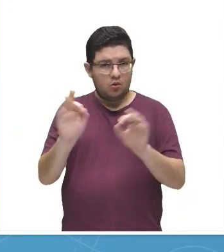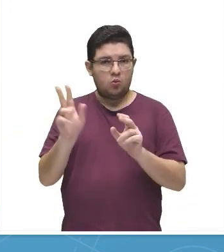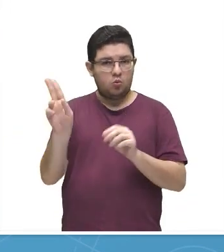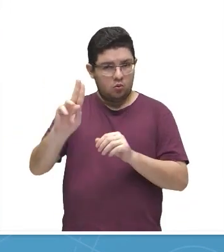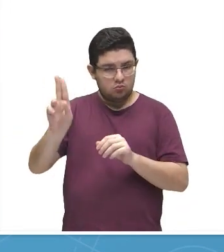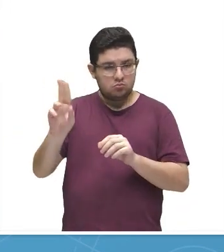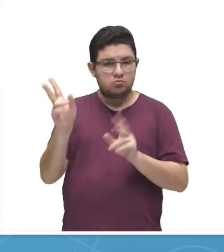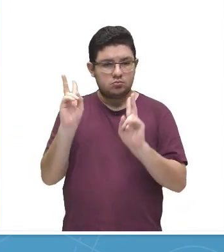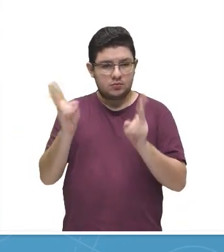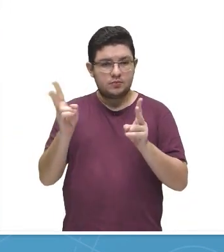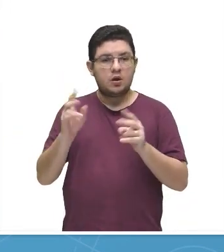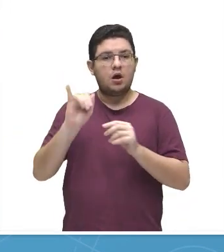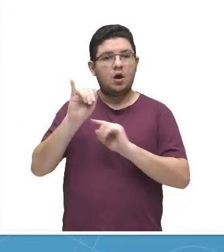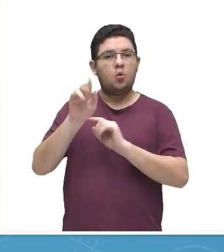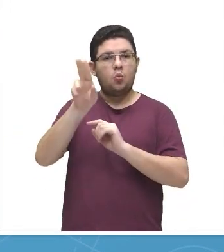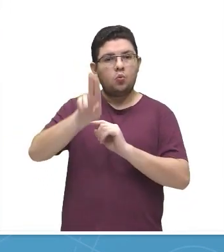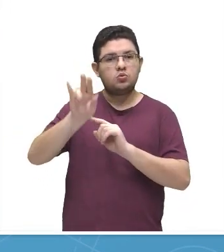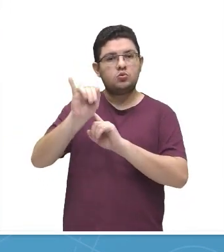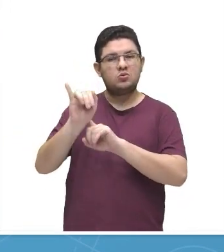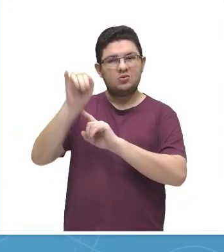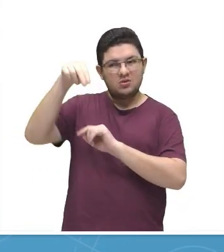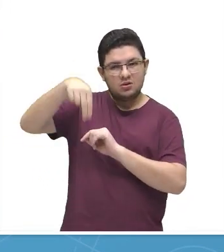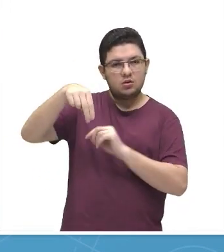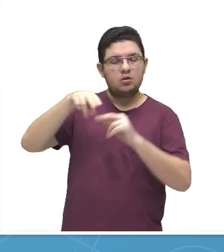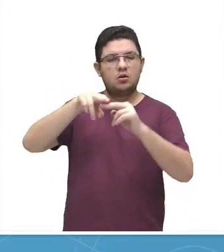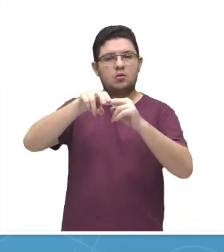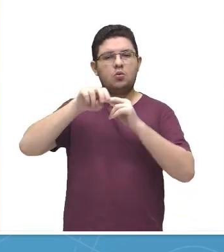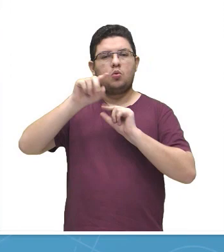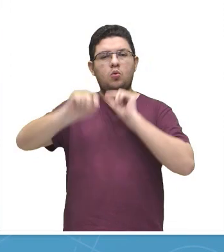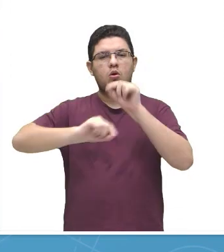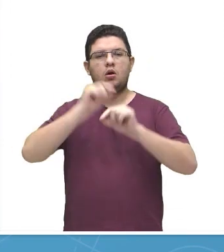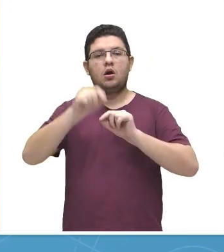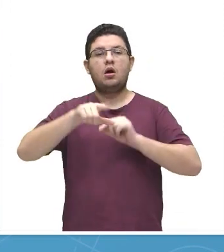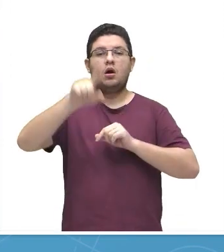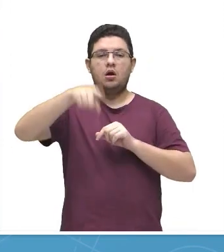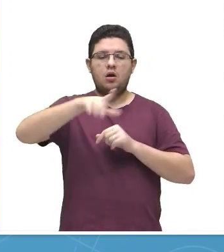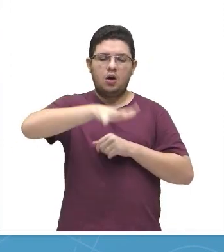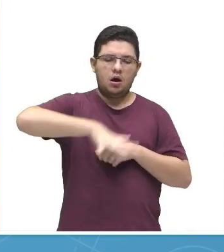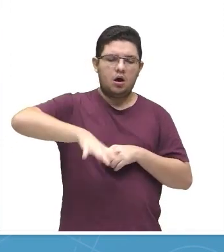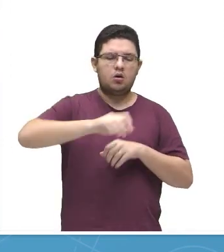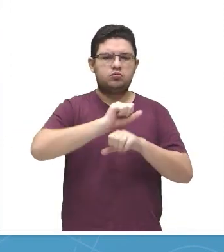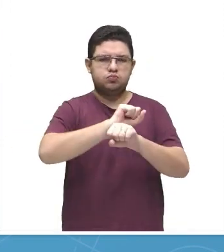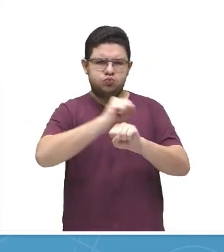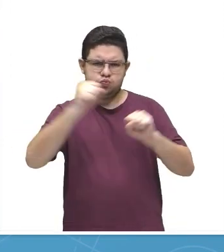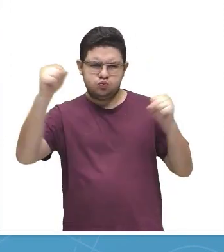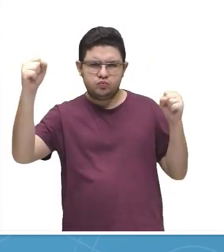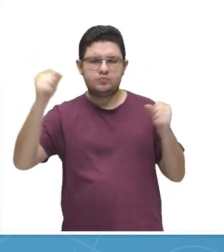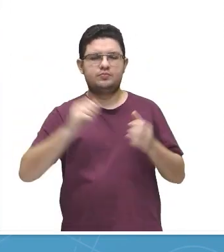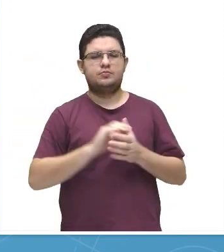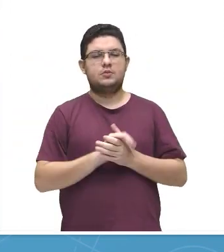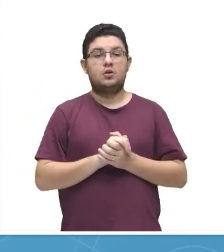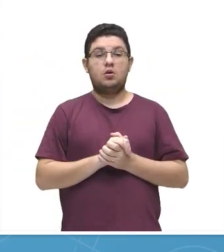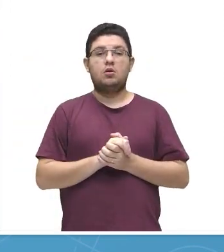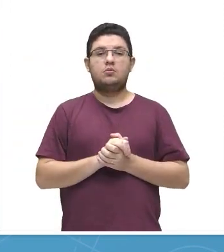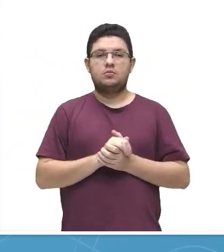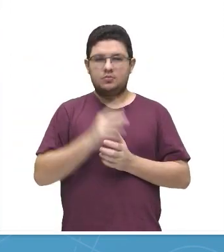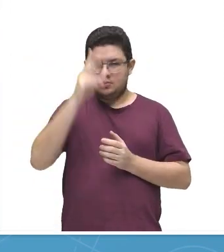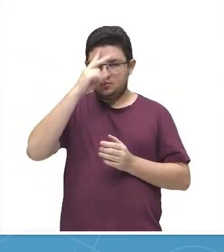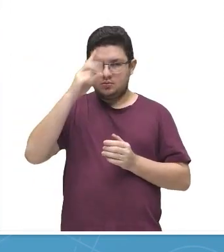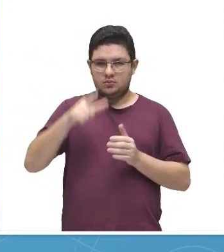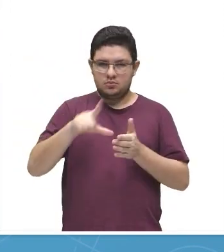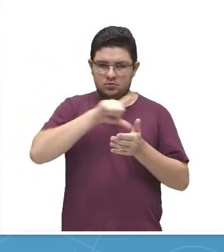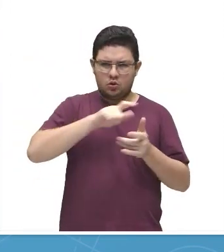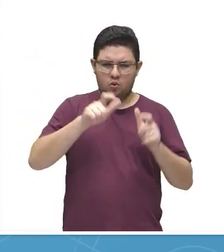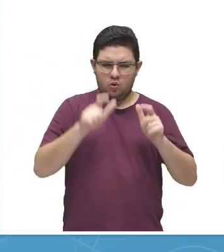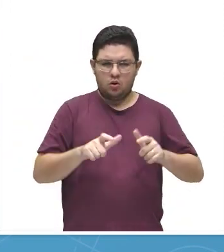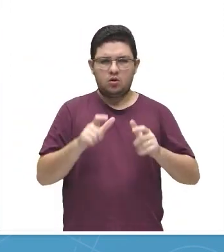amplo. Então, nós utilizamos para bairro, cidade, e agora a gente vai ver onde nós utilizamos mais a preposição